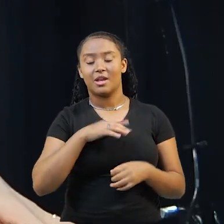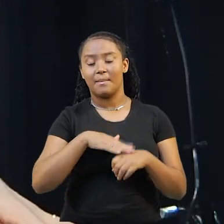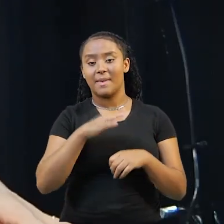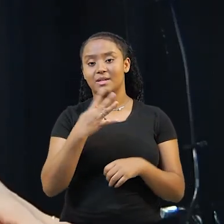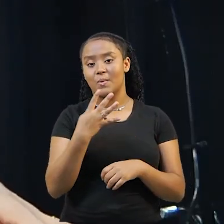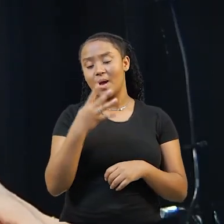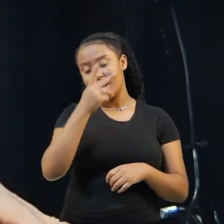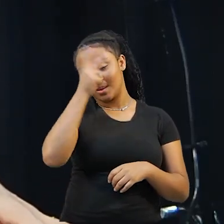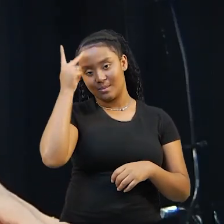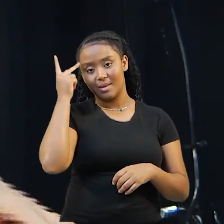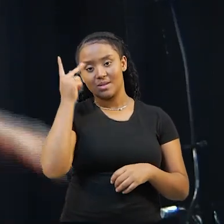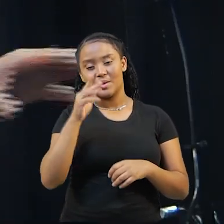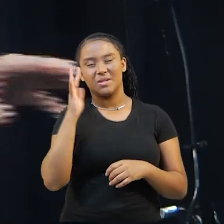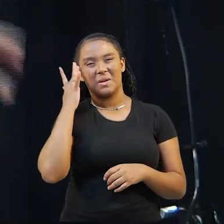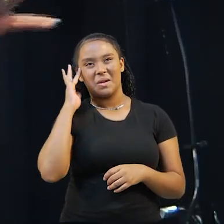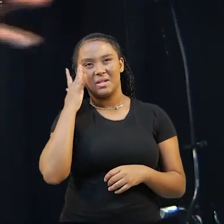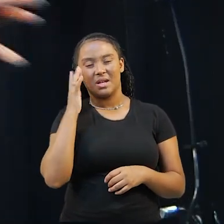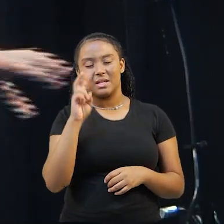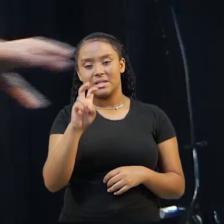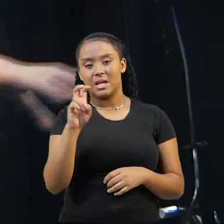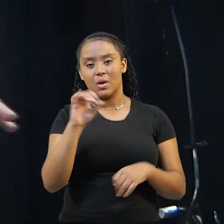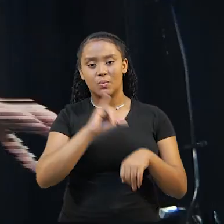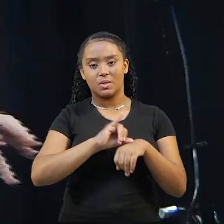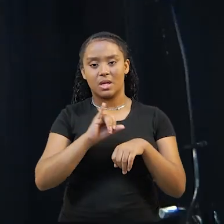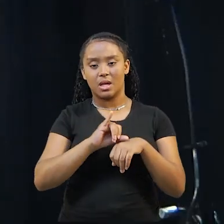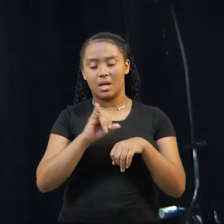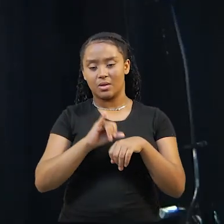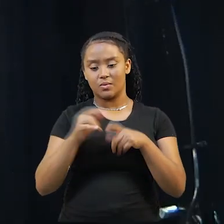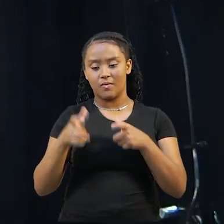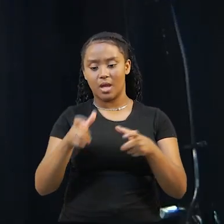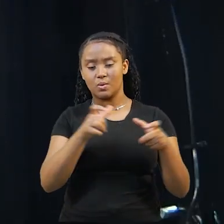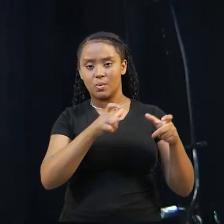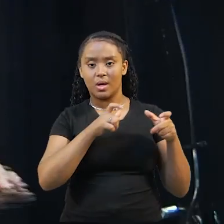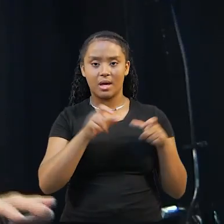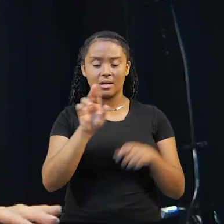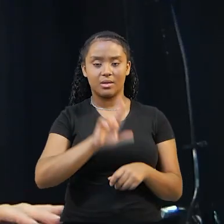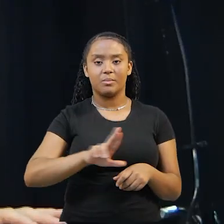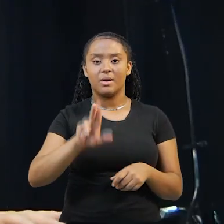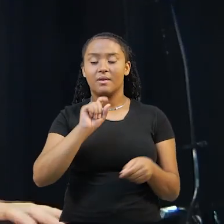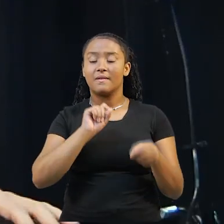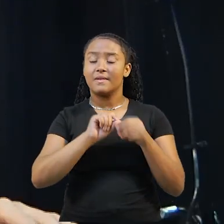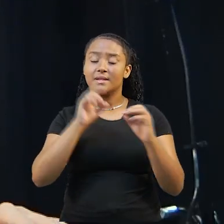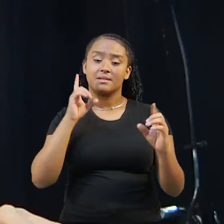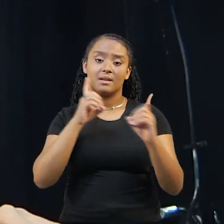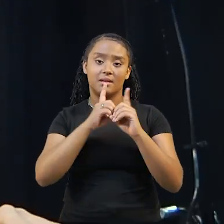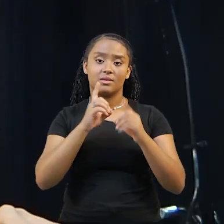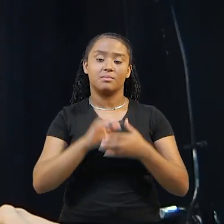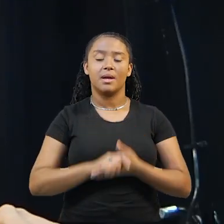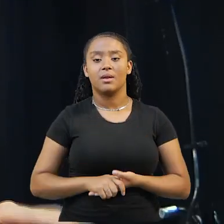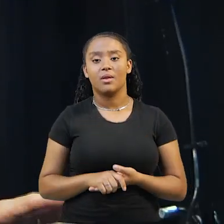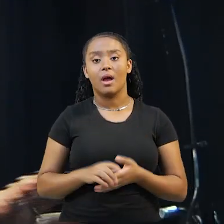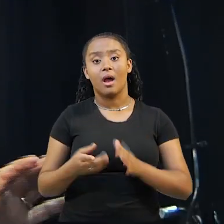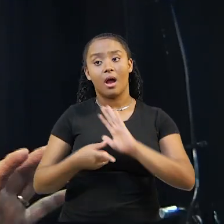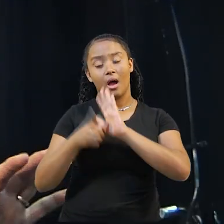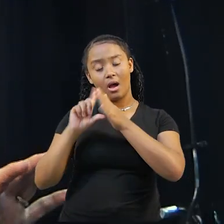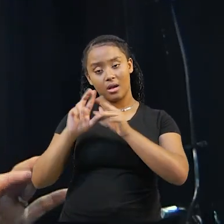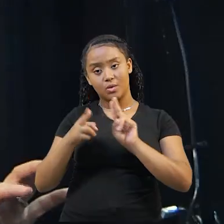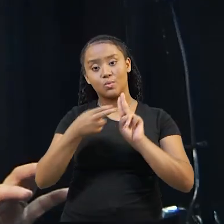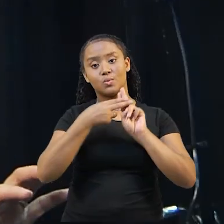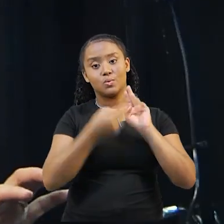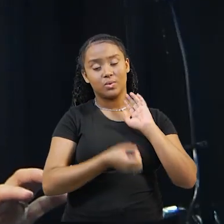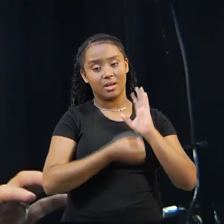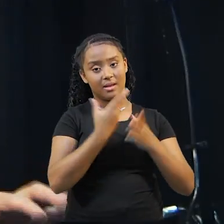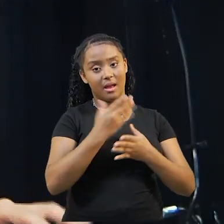se eu não me engano, eram 5 centros espalhados na cidade de Uberlândia que faziam esse atendimento, anterior ao